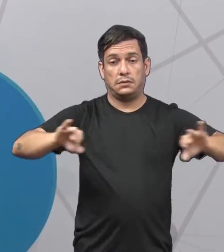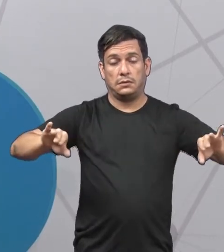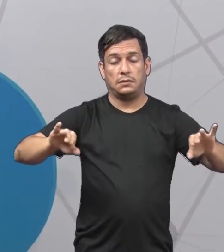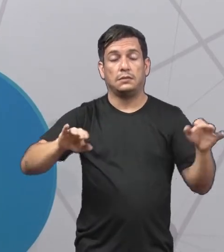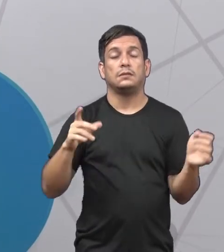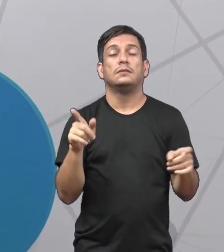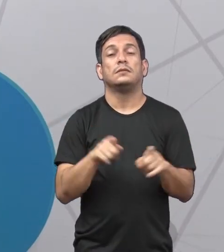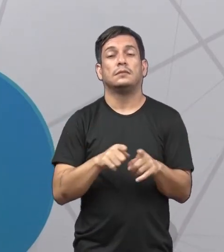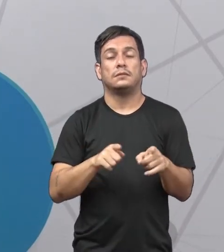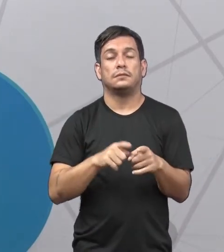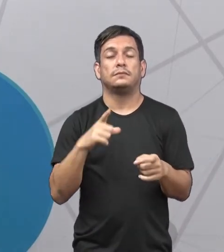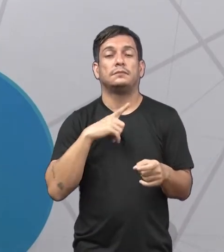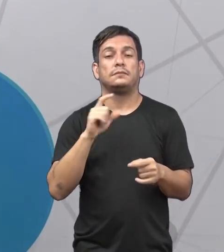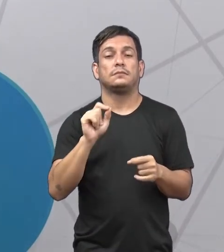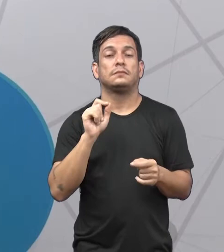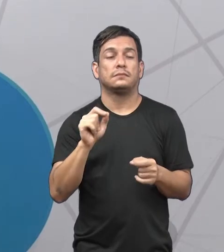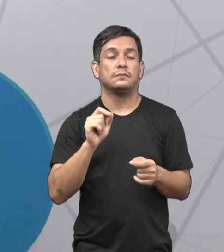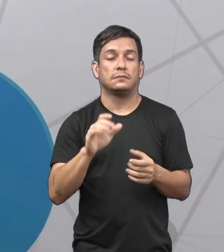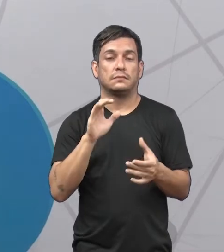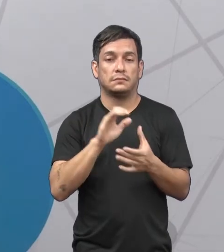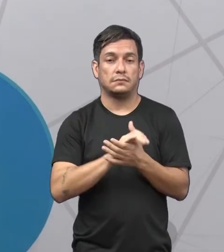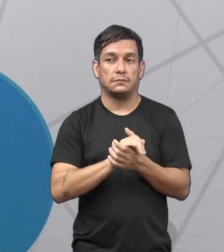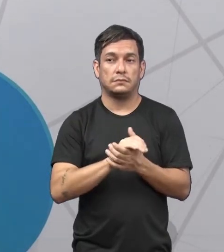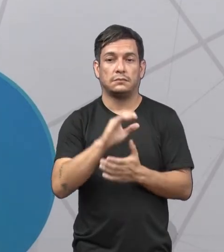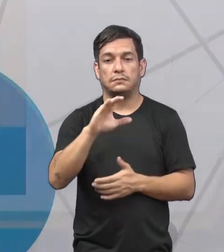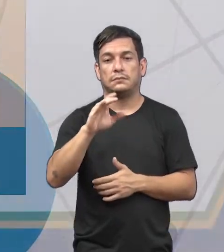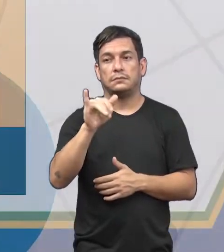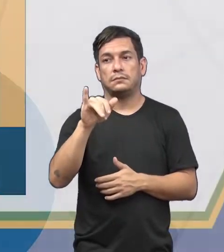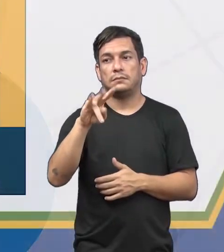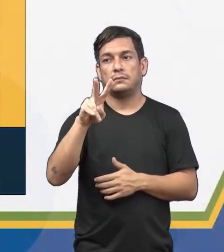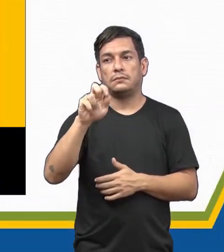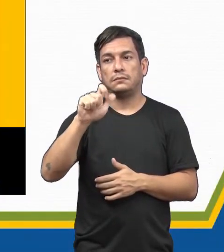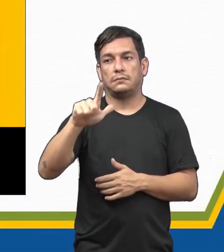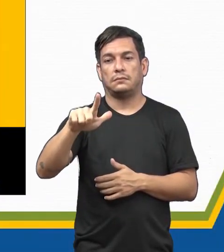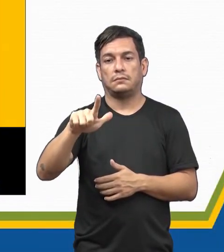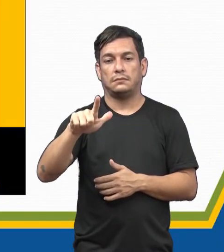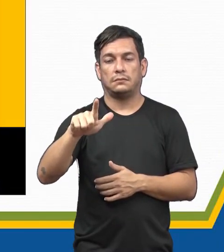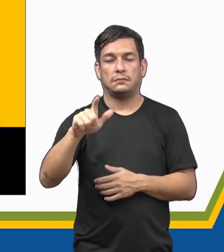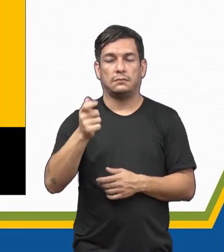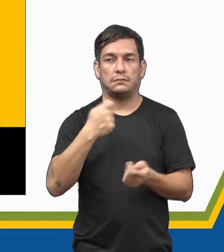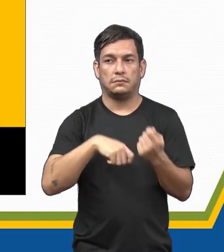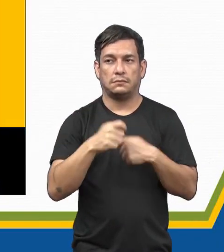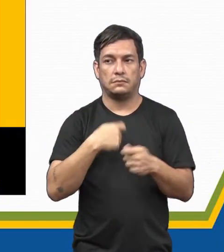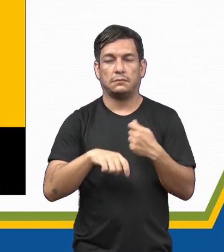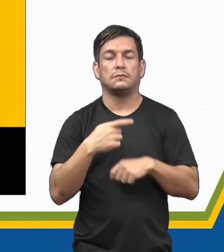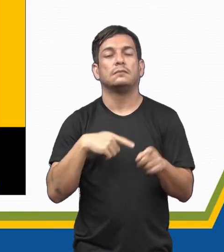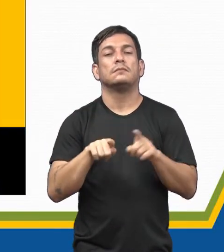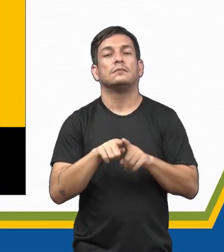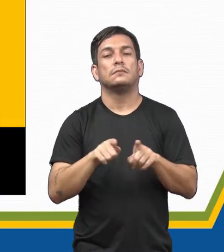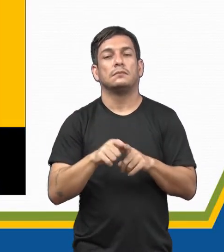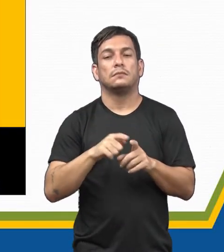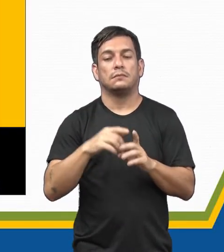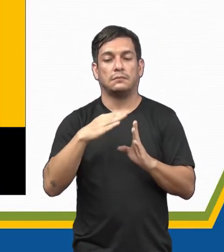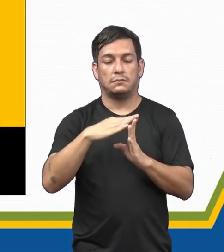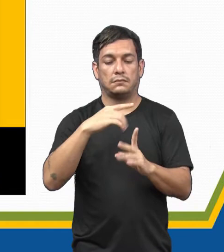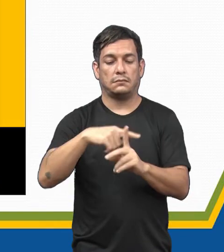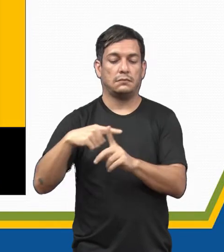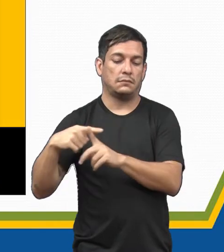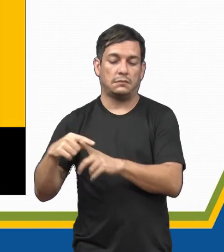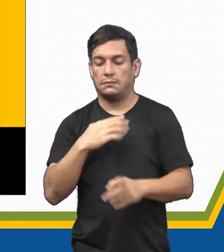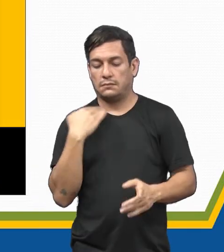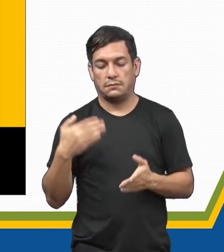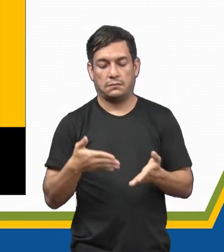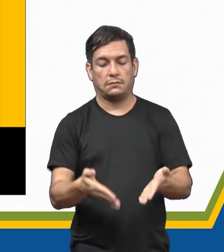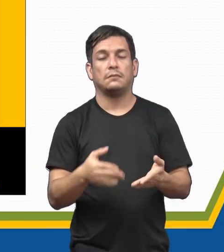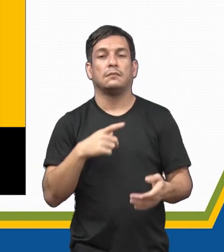foi estabelecido também o casamento civil. Tá? A administração também dos cemitérios, né, também